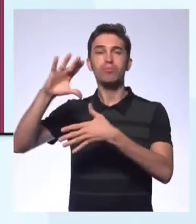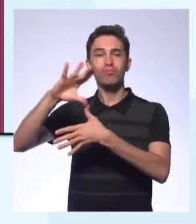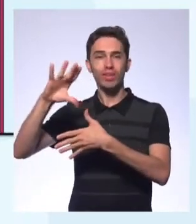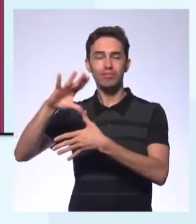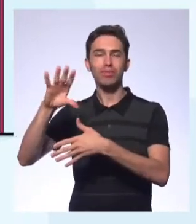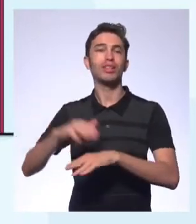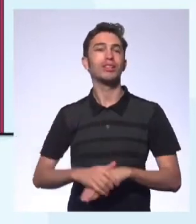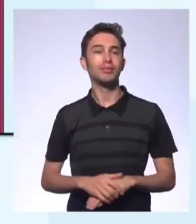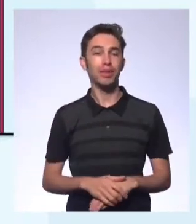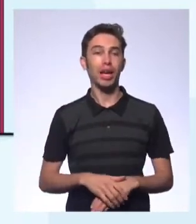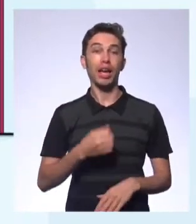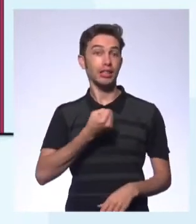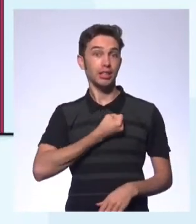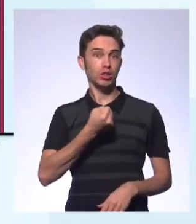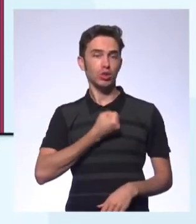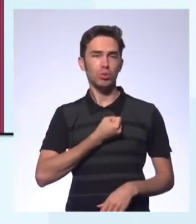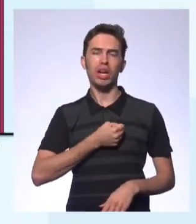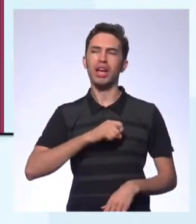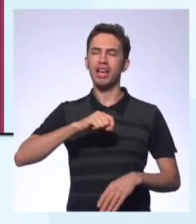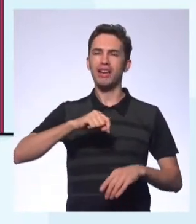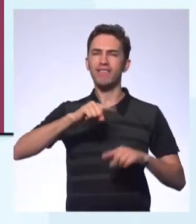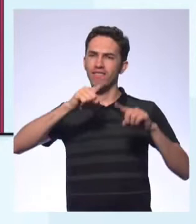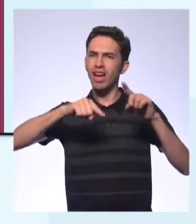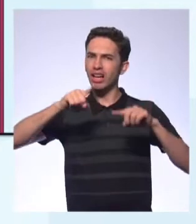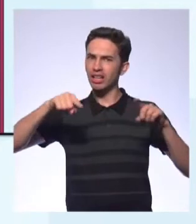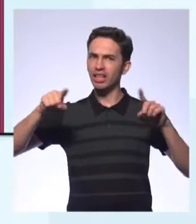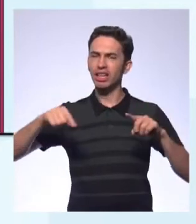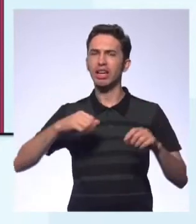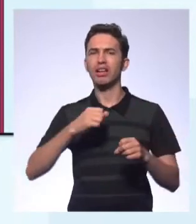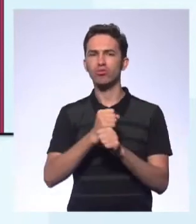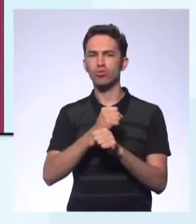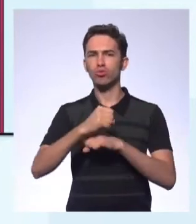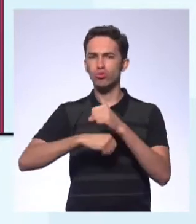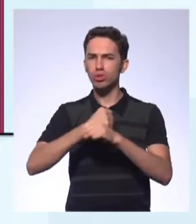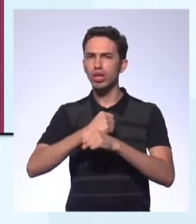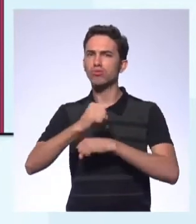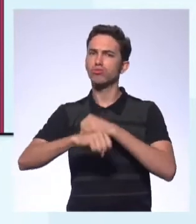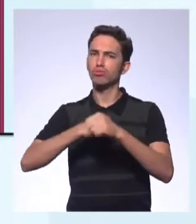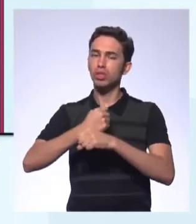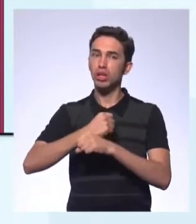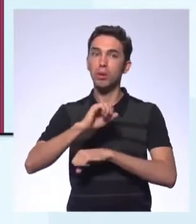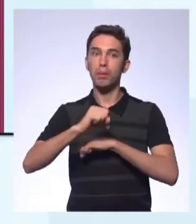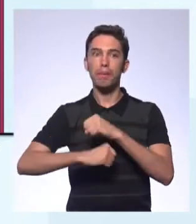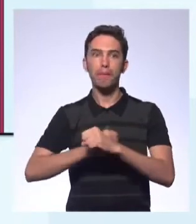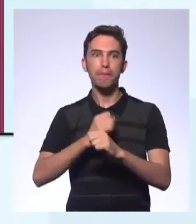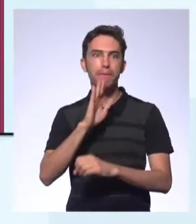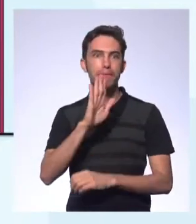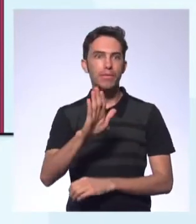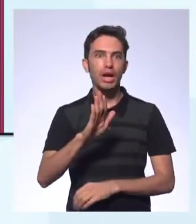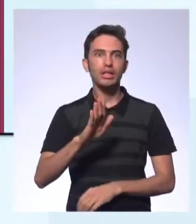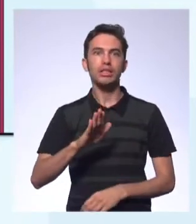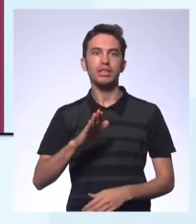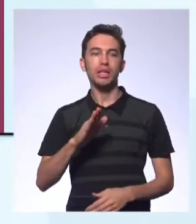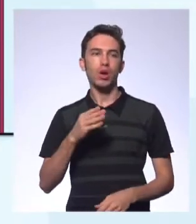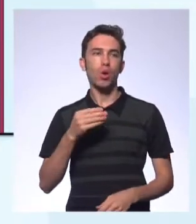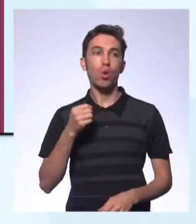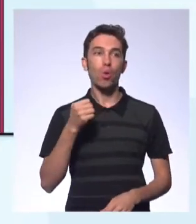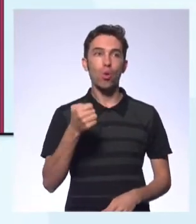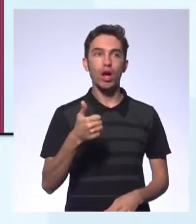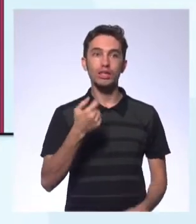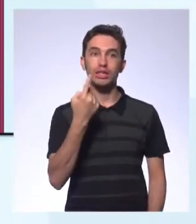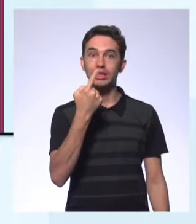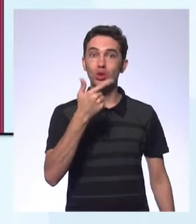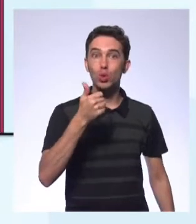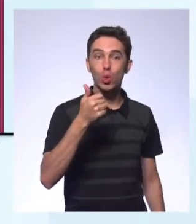Américas. Esses números variam aí conforme os anos, mas alcança aí um pouco mais de